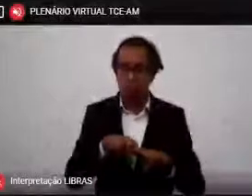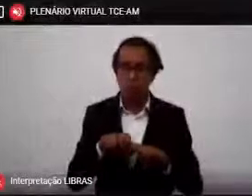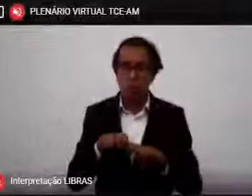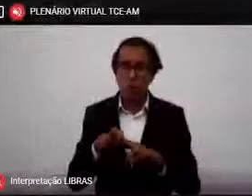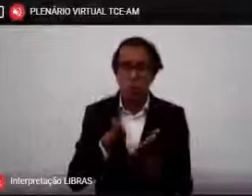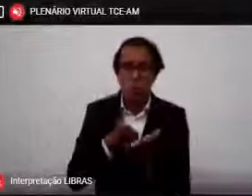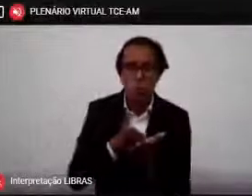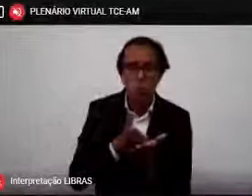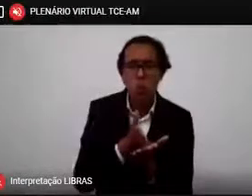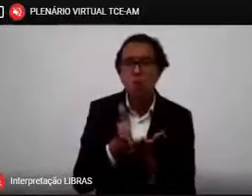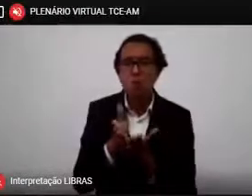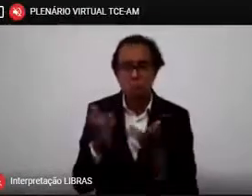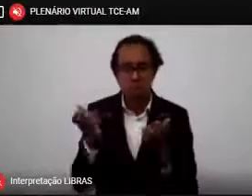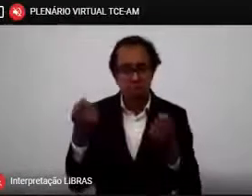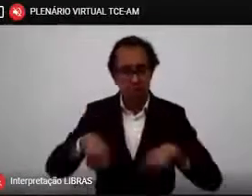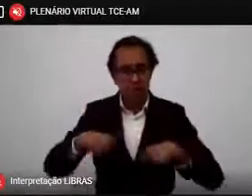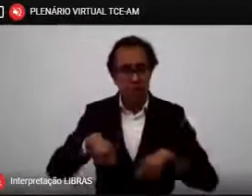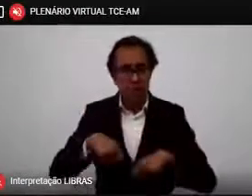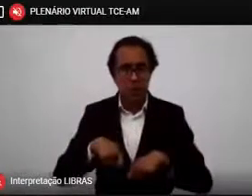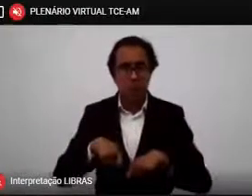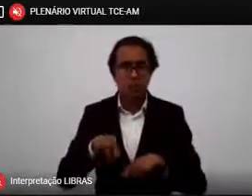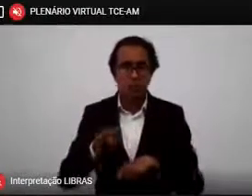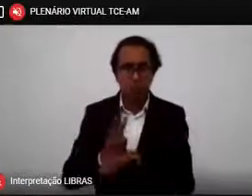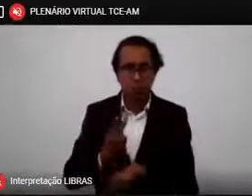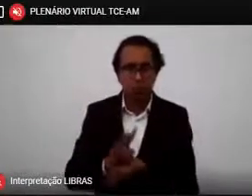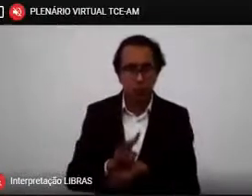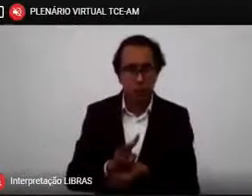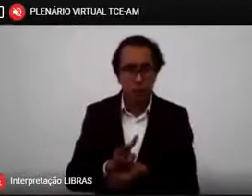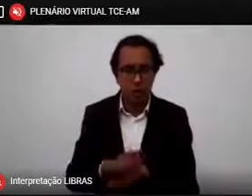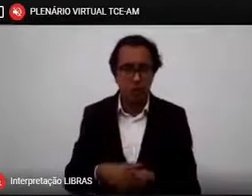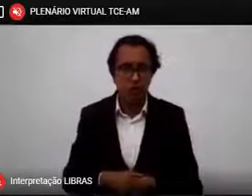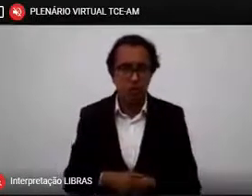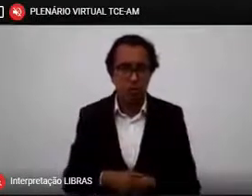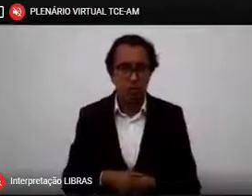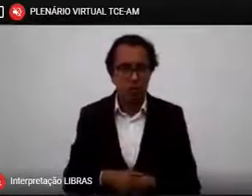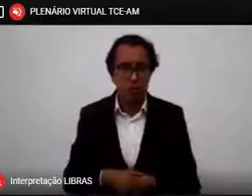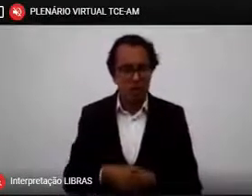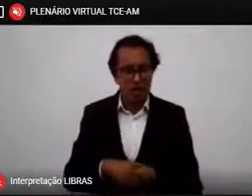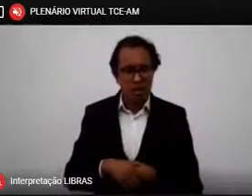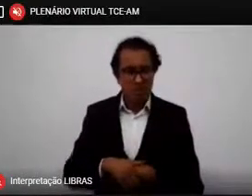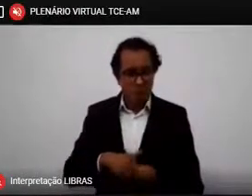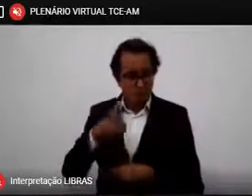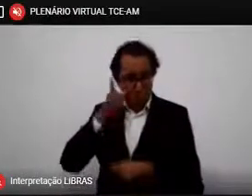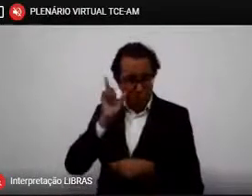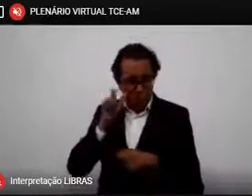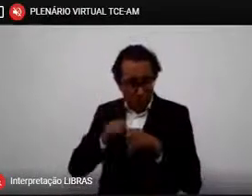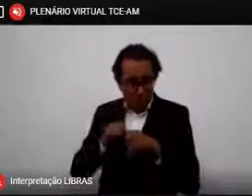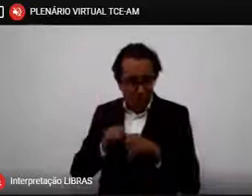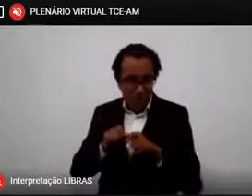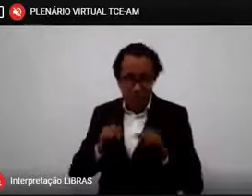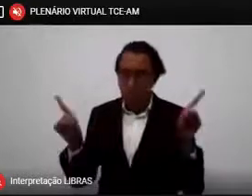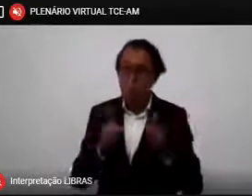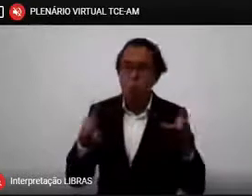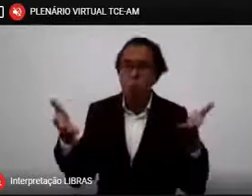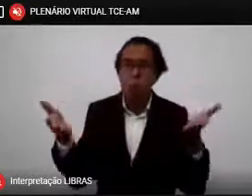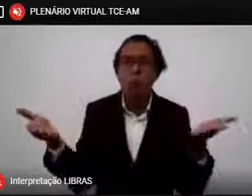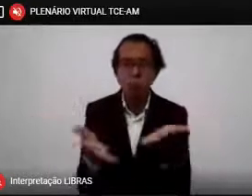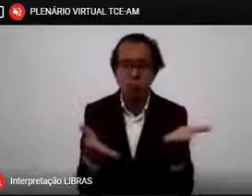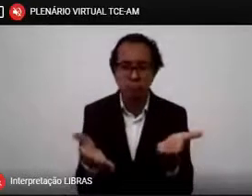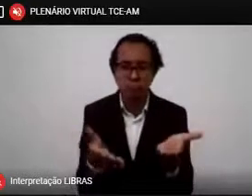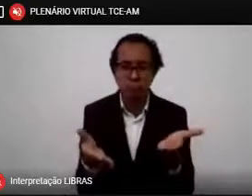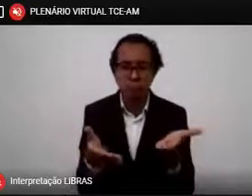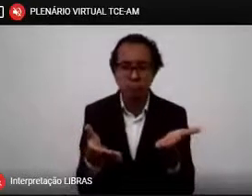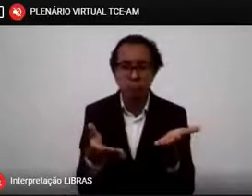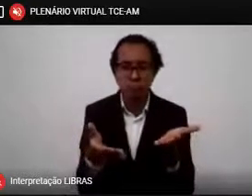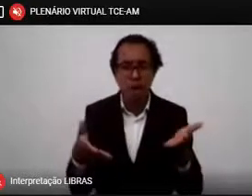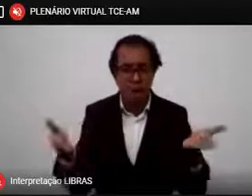realmente que perseguir, e não é ontem, não é daqui a 10 anos, é agora.